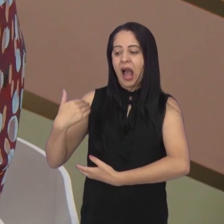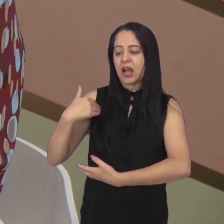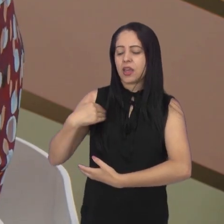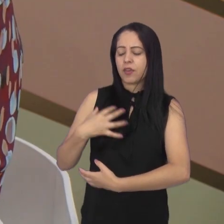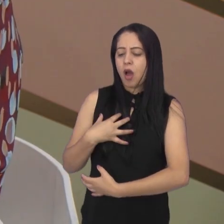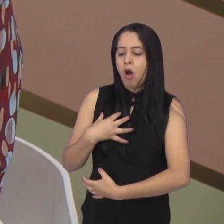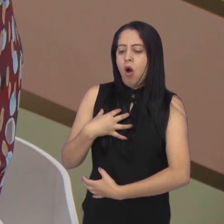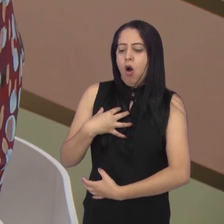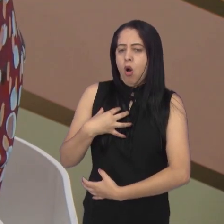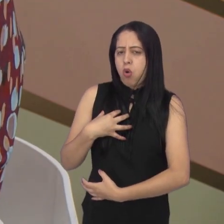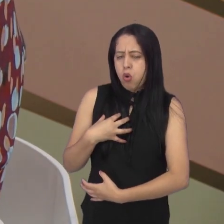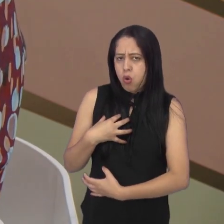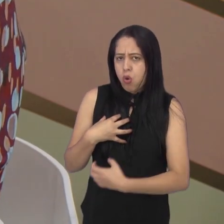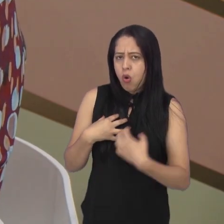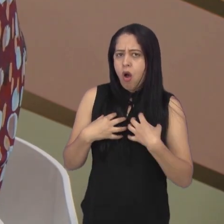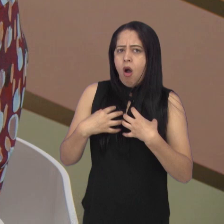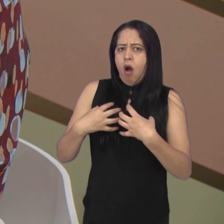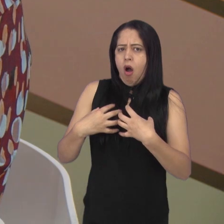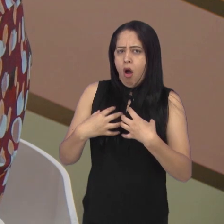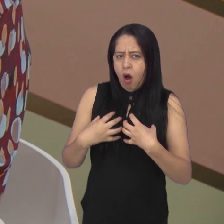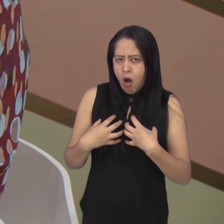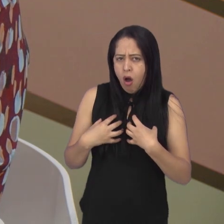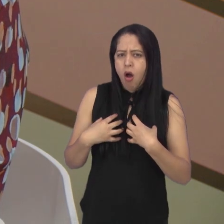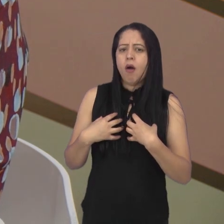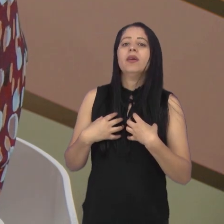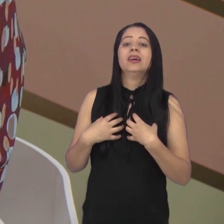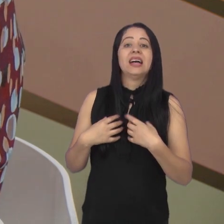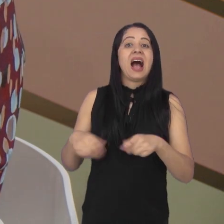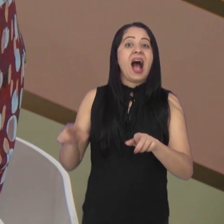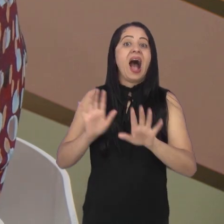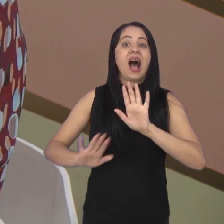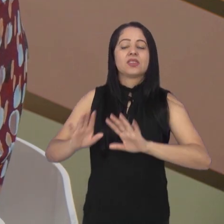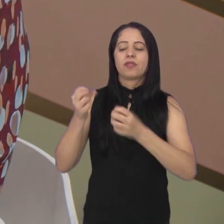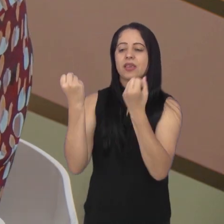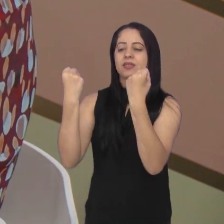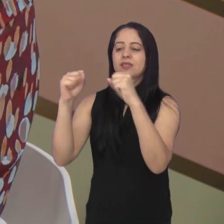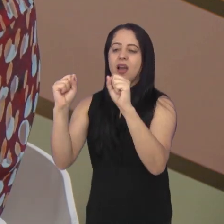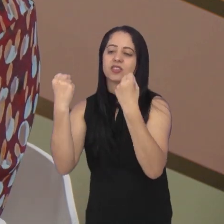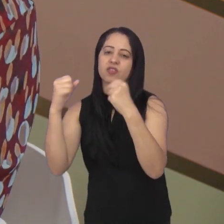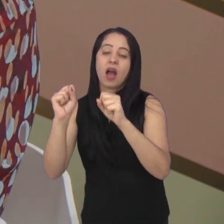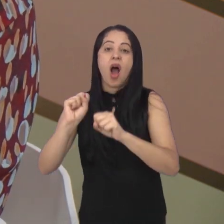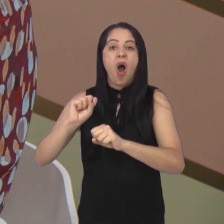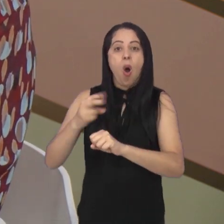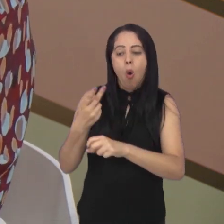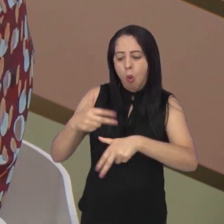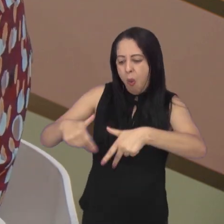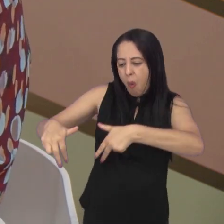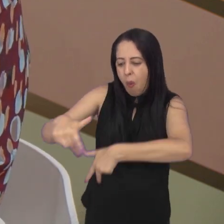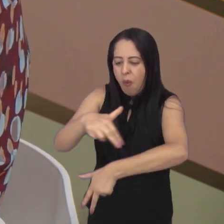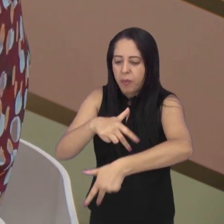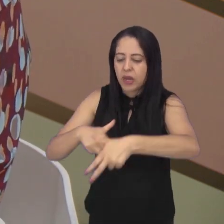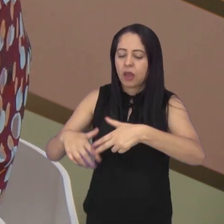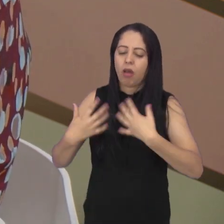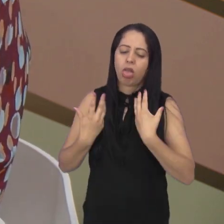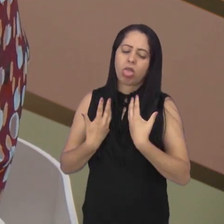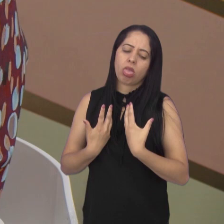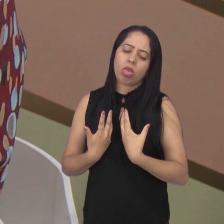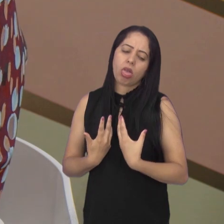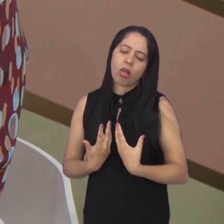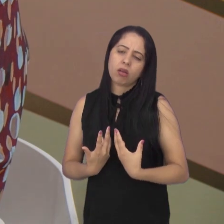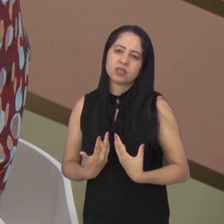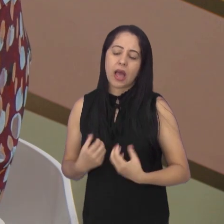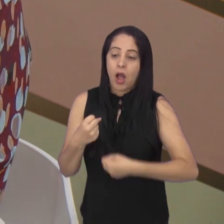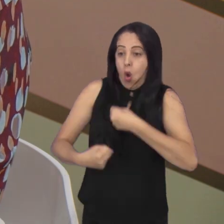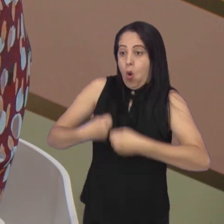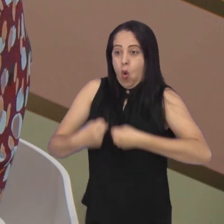aquela sibilância. Às vezes, quando vai fazer atividade física ou vai brincar na escolinha, ele fica cansado, ele corre,